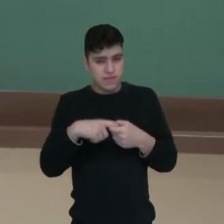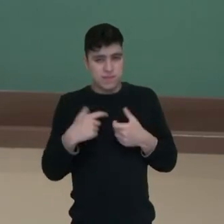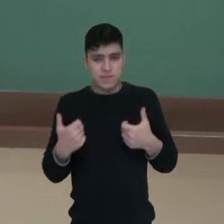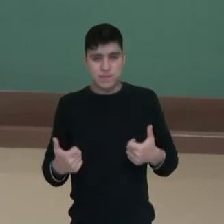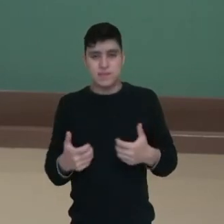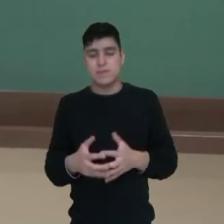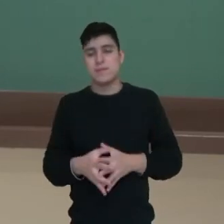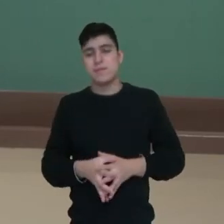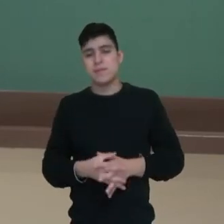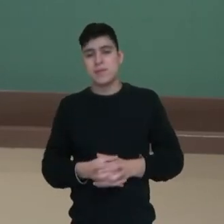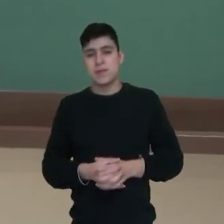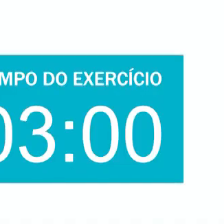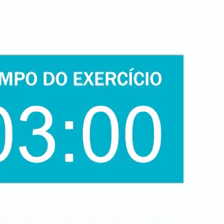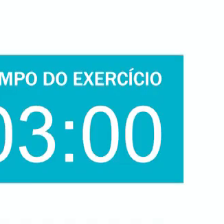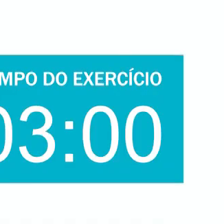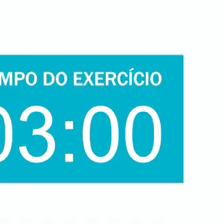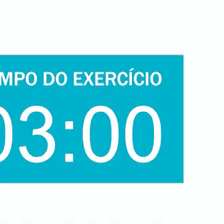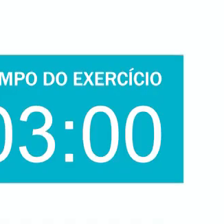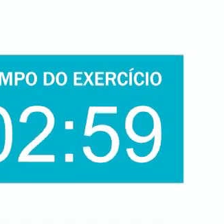sequência.